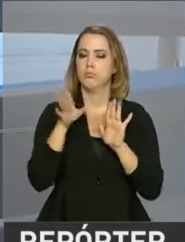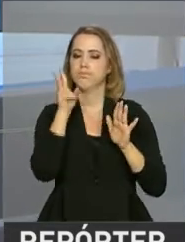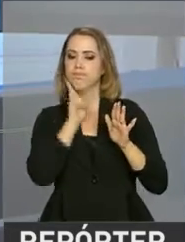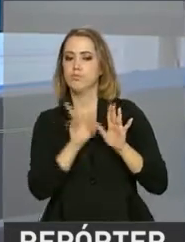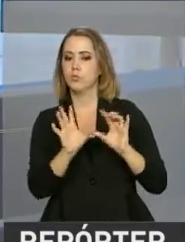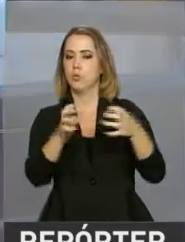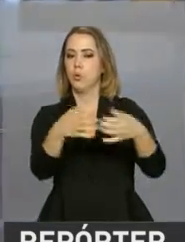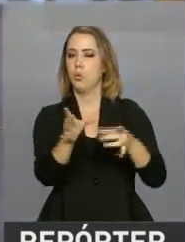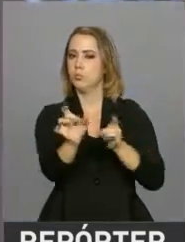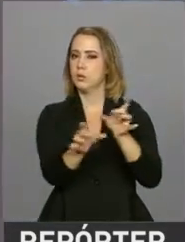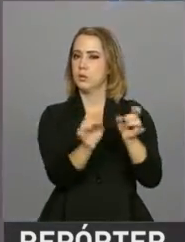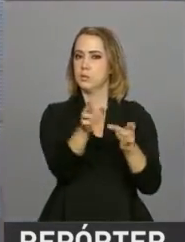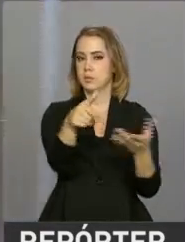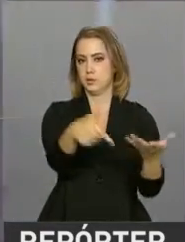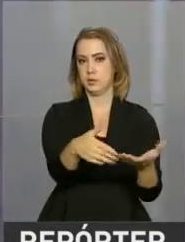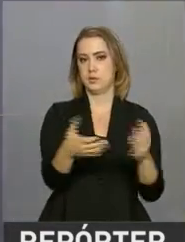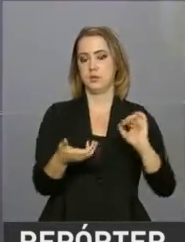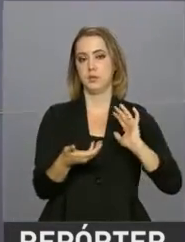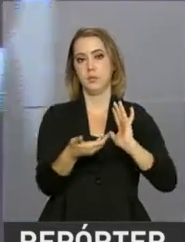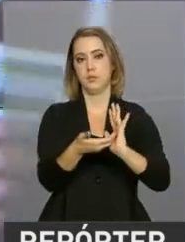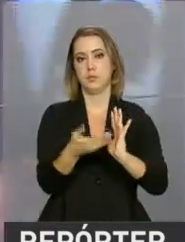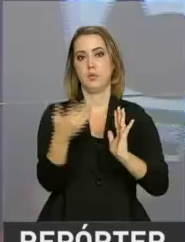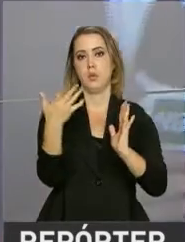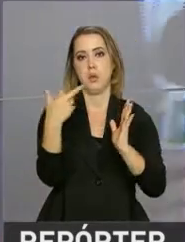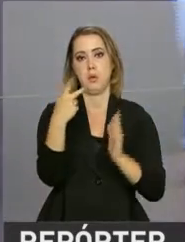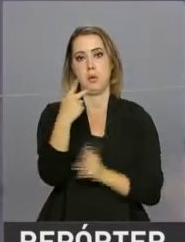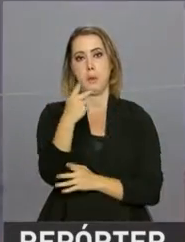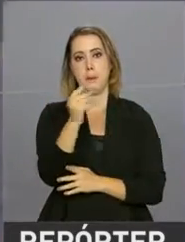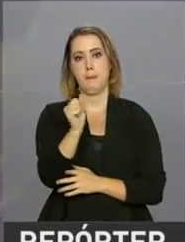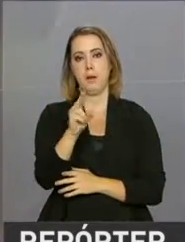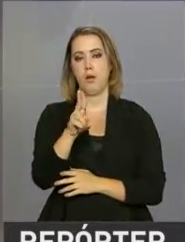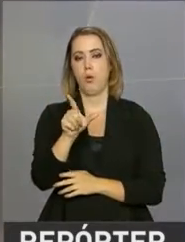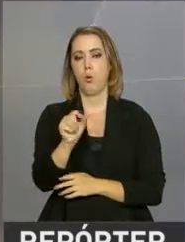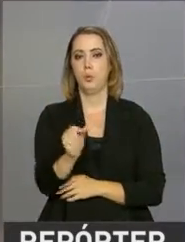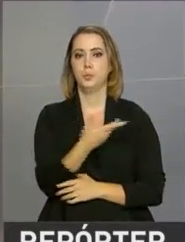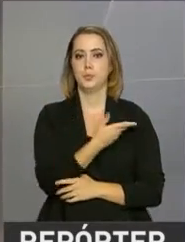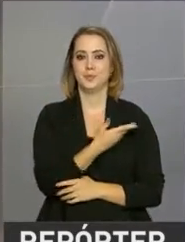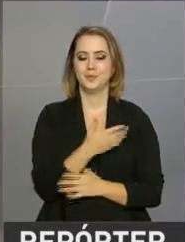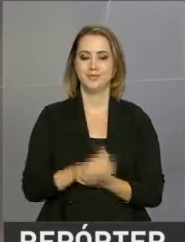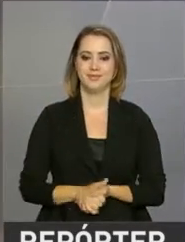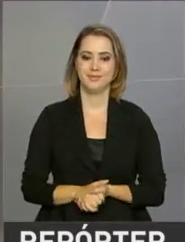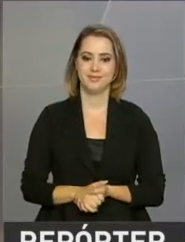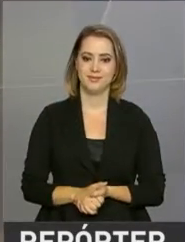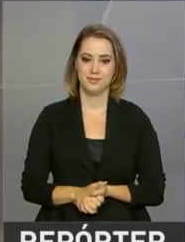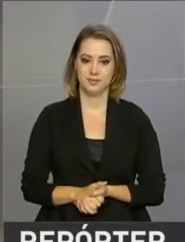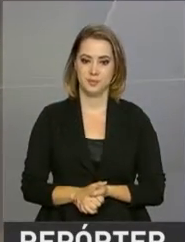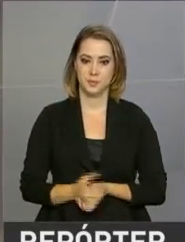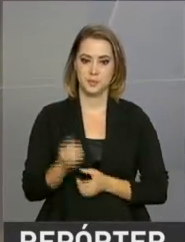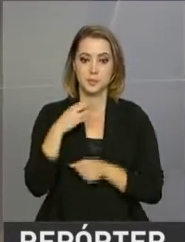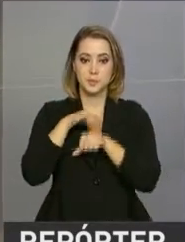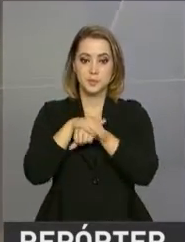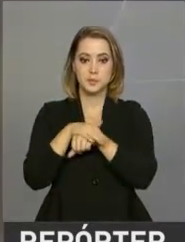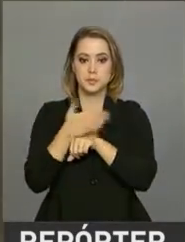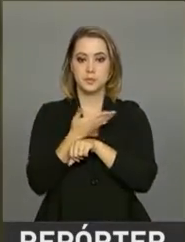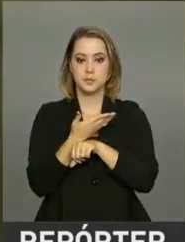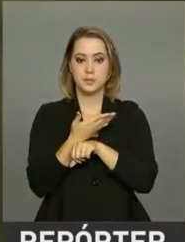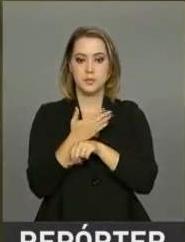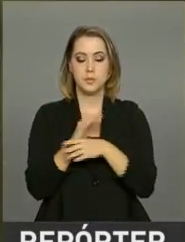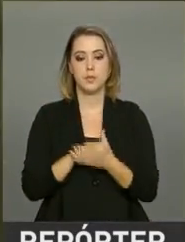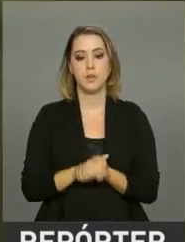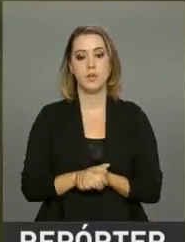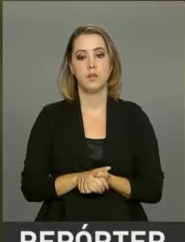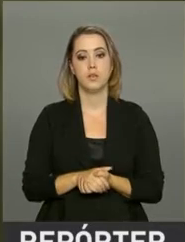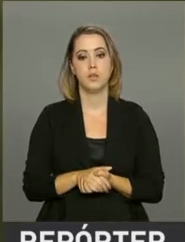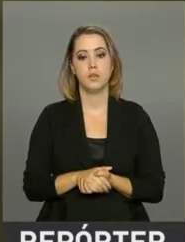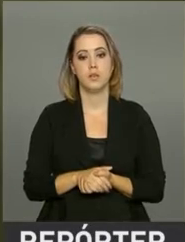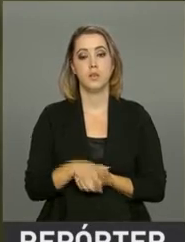Câmara. Ao vivo, o repórter Paulo Lassalve vai trazer para a gente as informações sobre esse assunto. Boa noite, Paulo. Boa noite, Zé Luiz. Olha, Zé